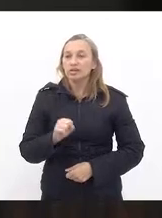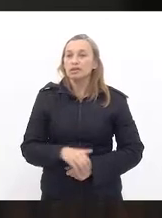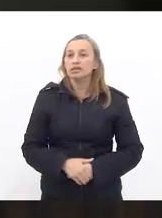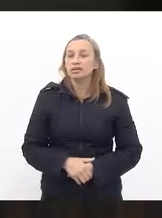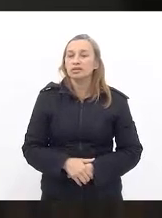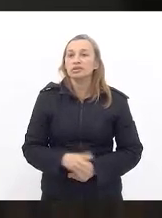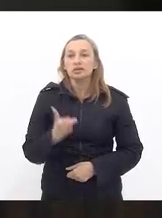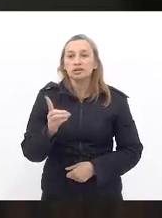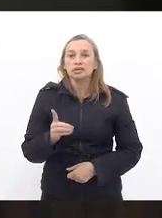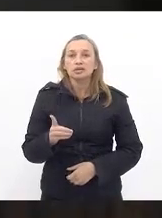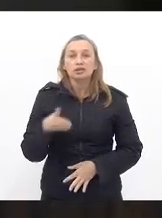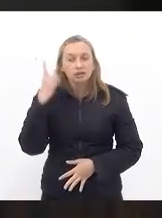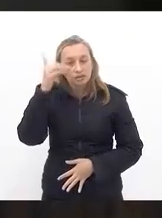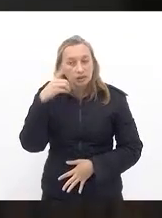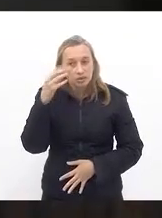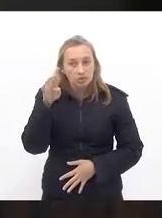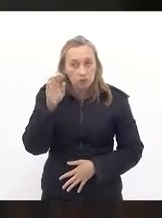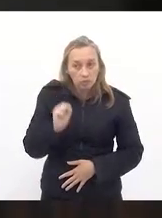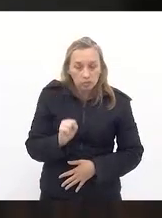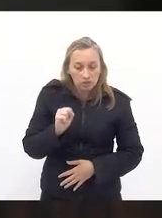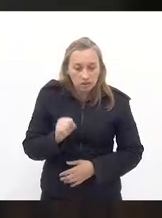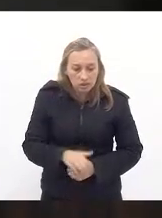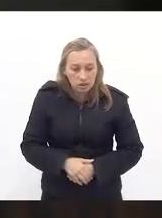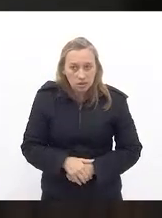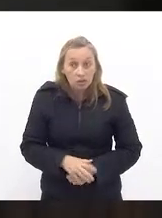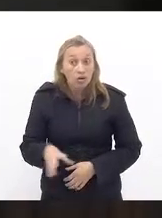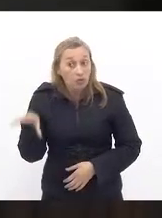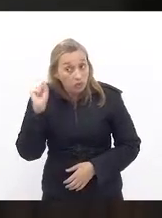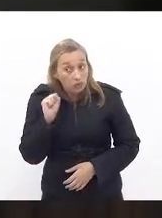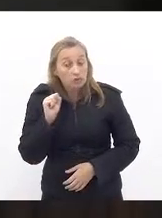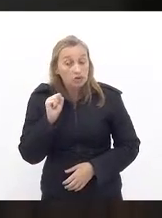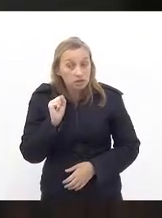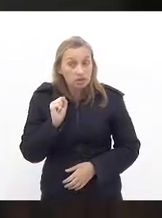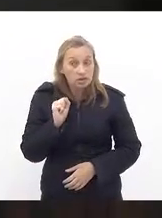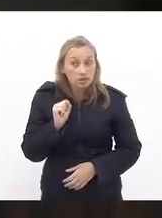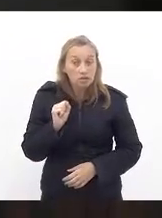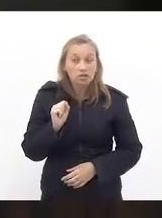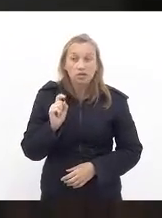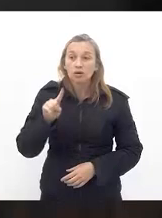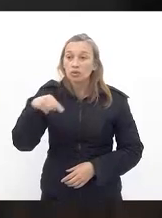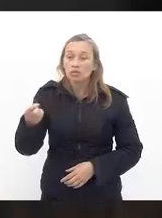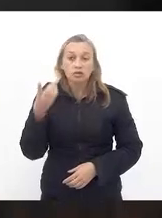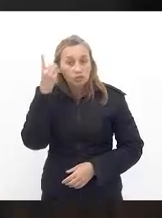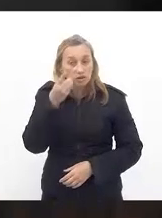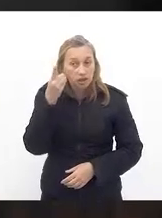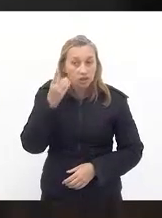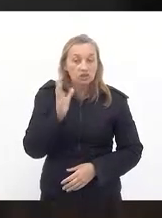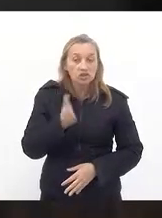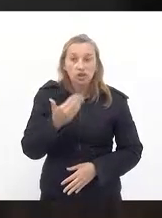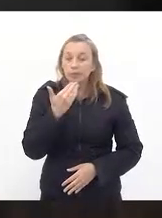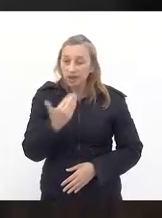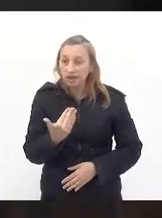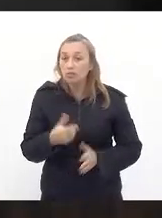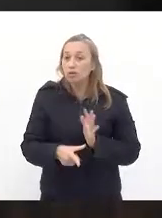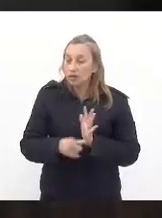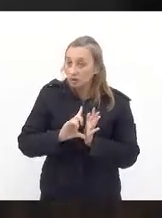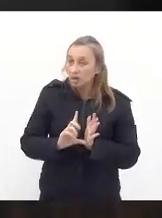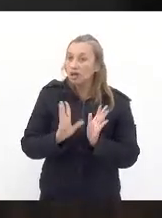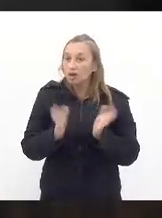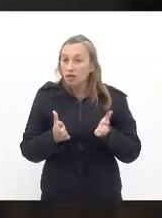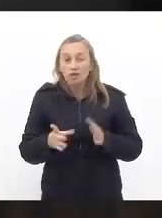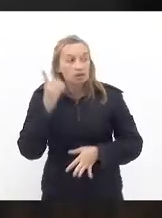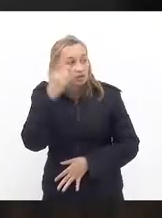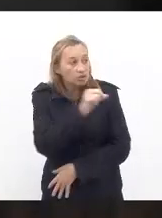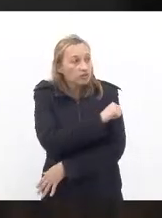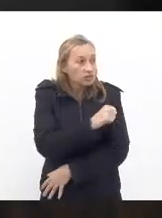tempo Deputado Rubens bomtempo eu ouvi vocês excelência mas os deputados aqui presentes já havia pedido agora